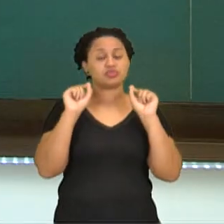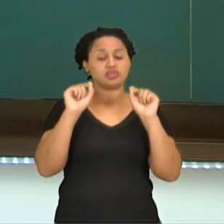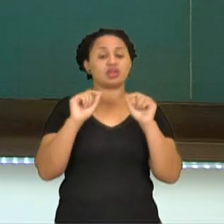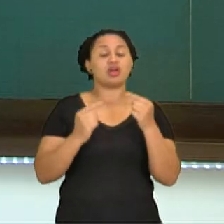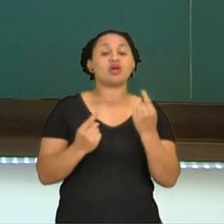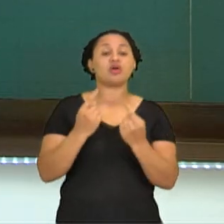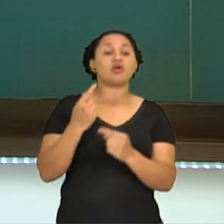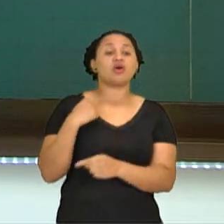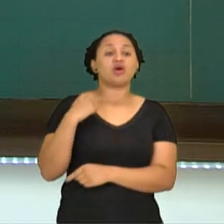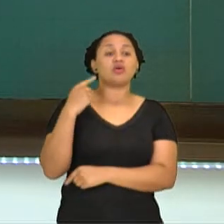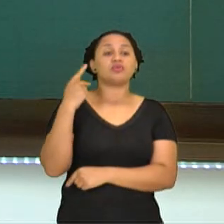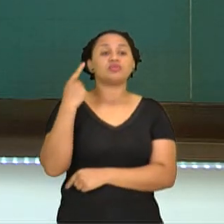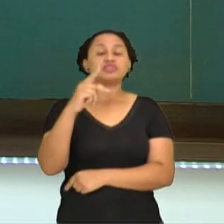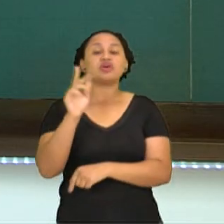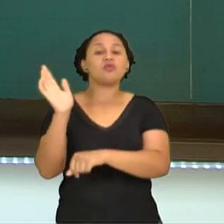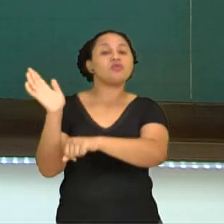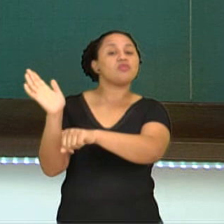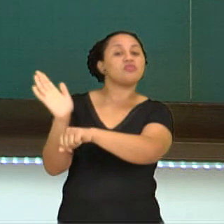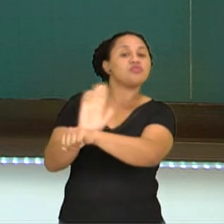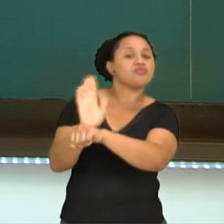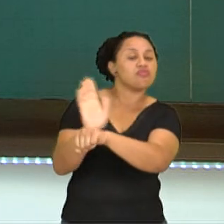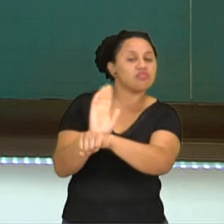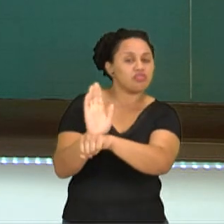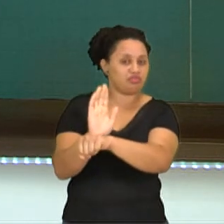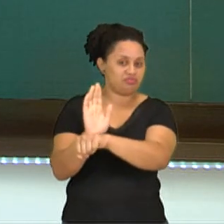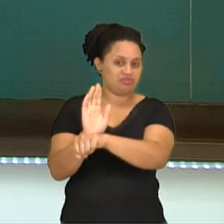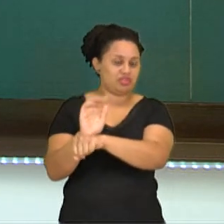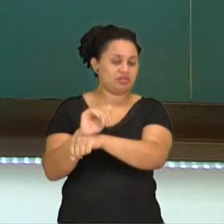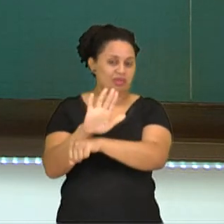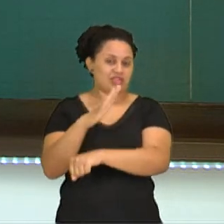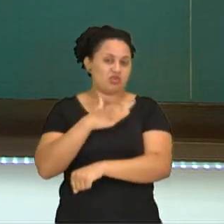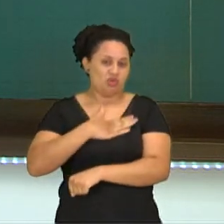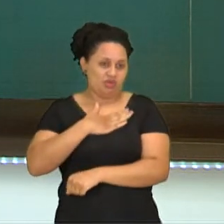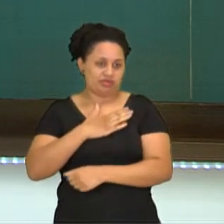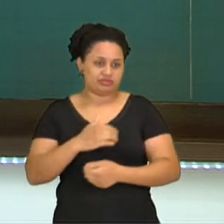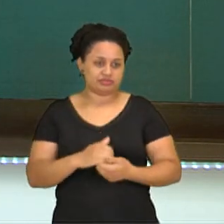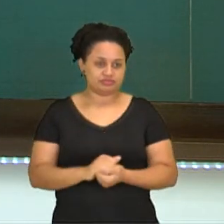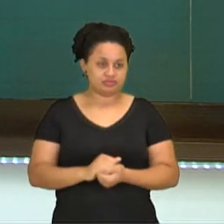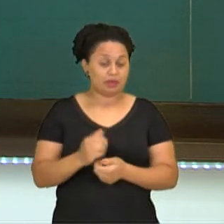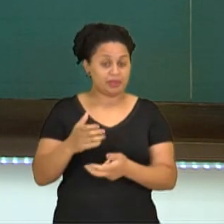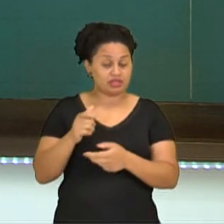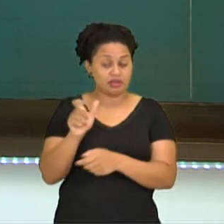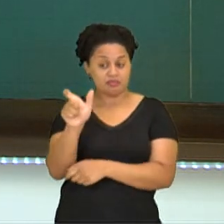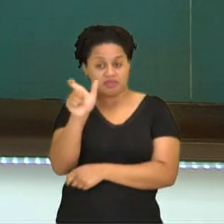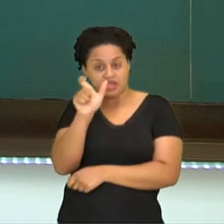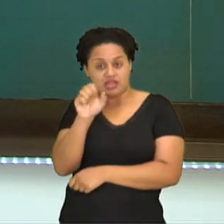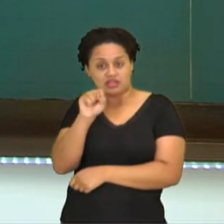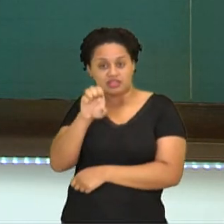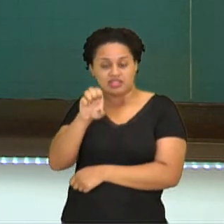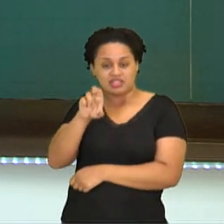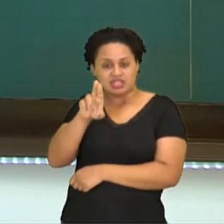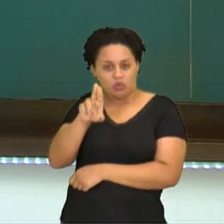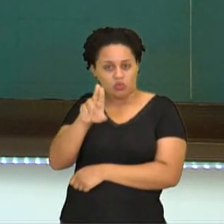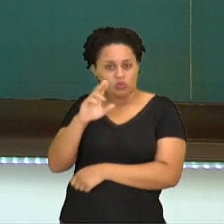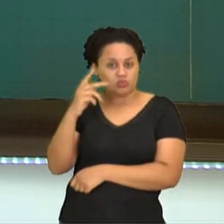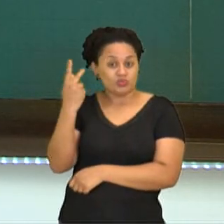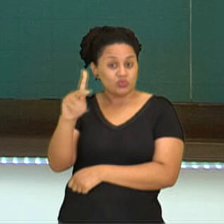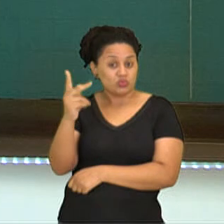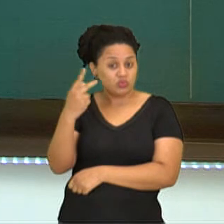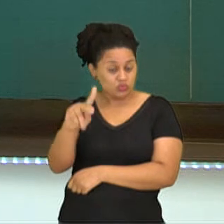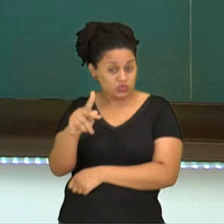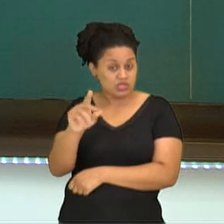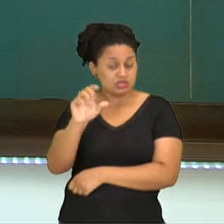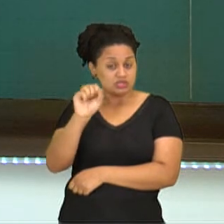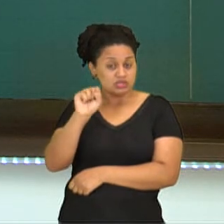o seu filme favorito? A teacher quer saber. Olha, tá vendo que tá marcadinho a palavrinha